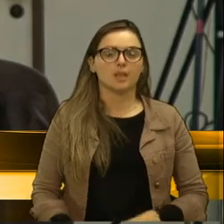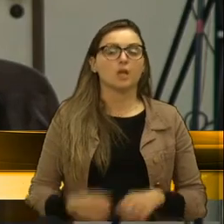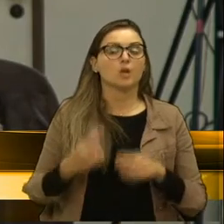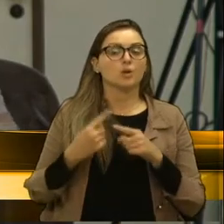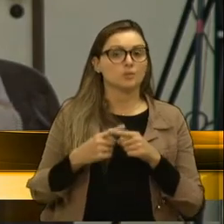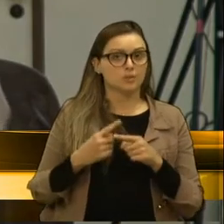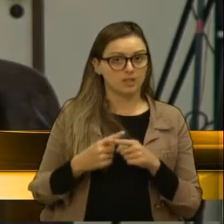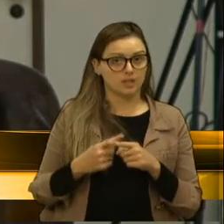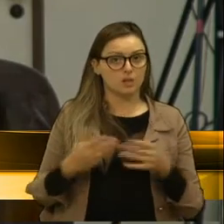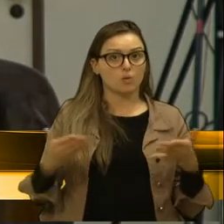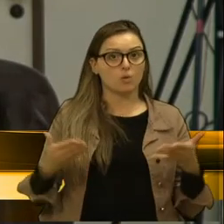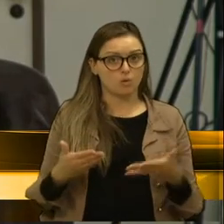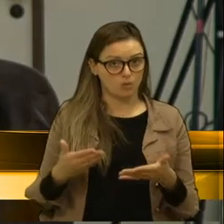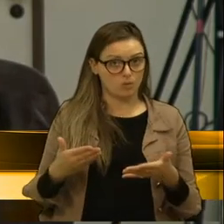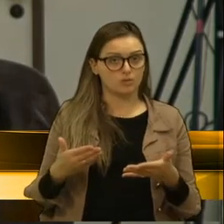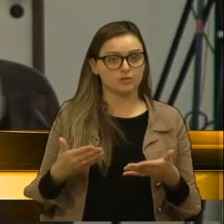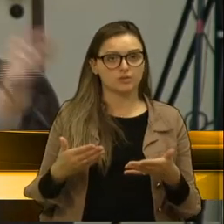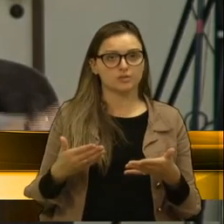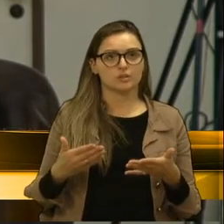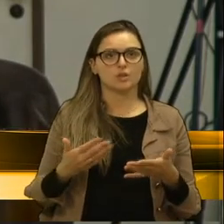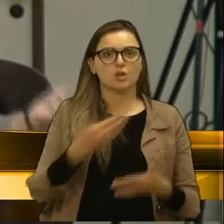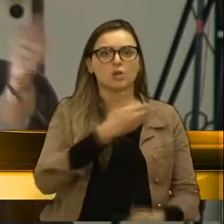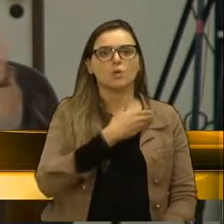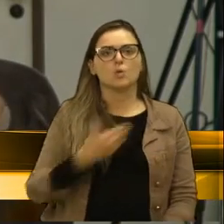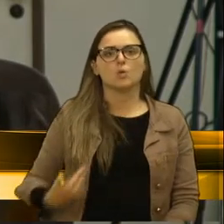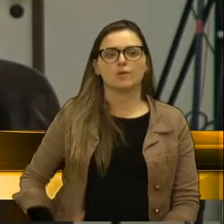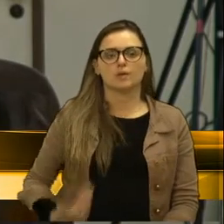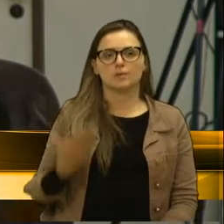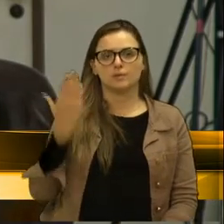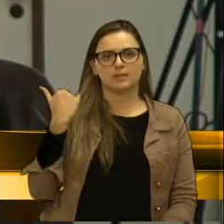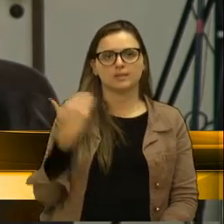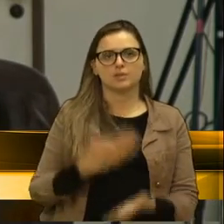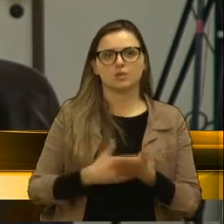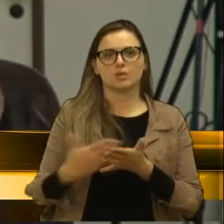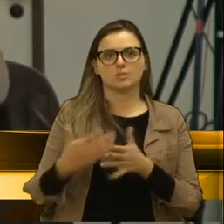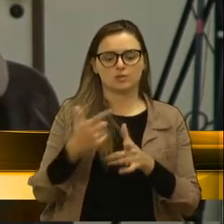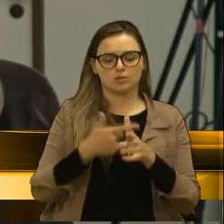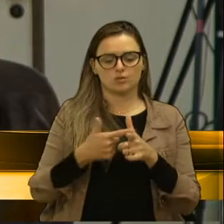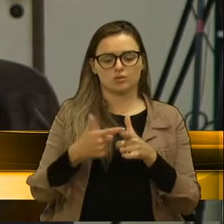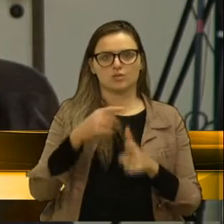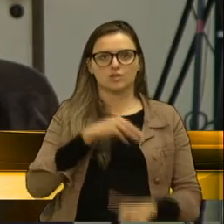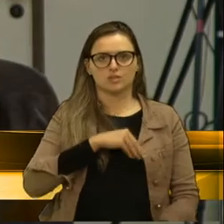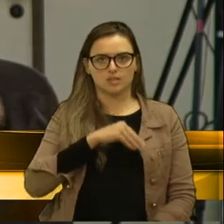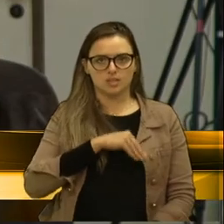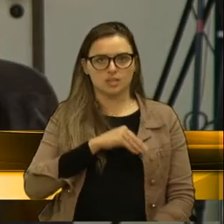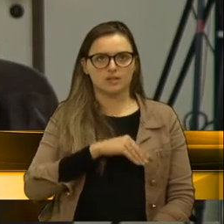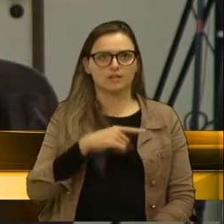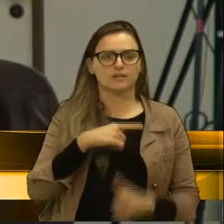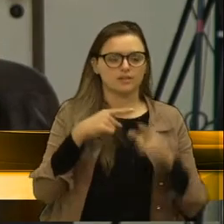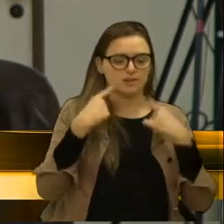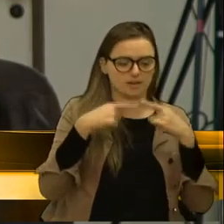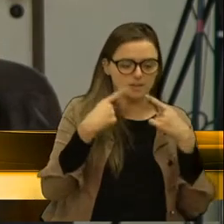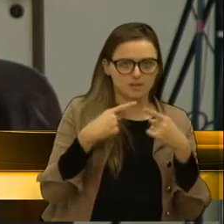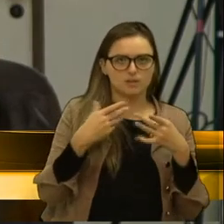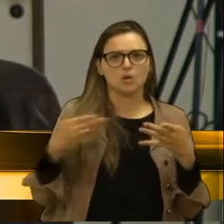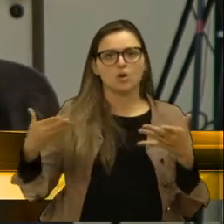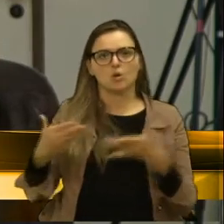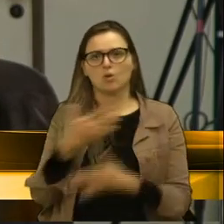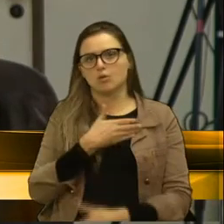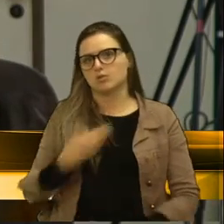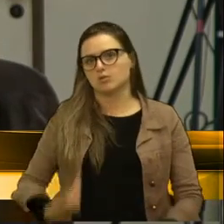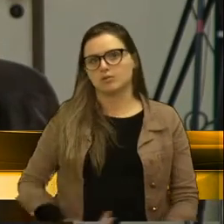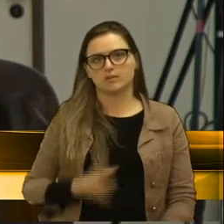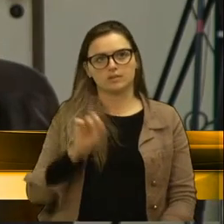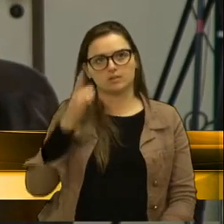hoje, o governo anterior que começou a parcelar salário, e foi muito criticado, o governo atual não está conseguindo